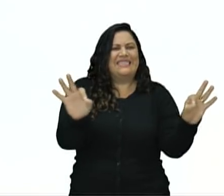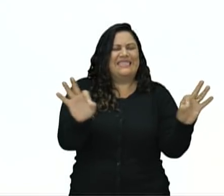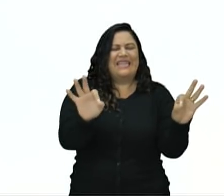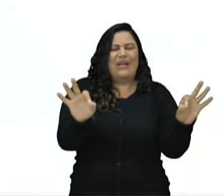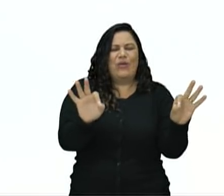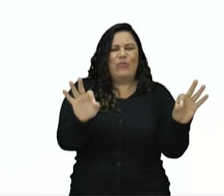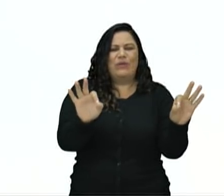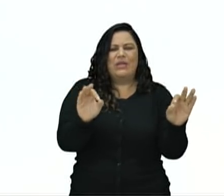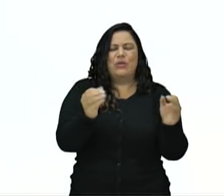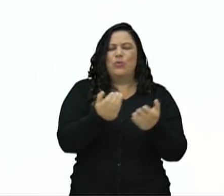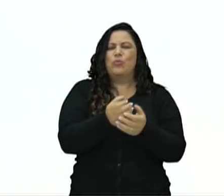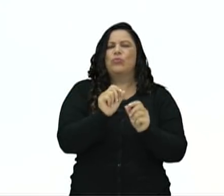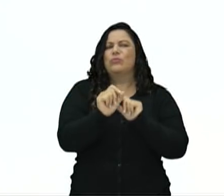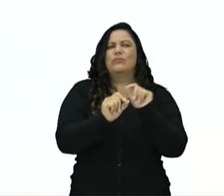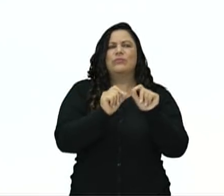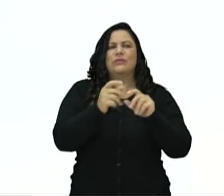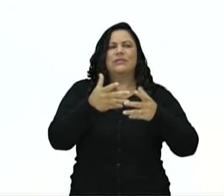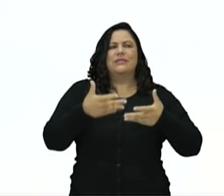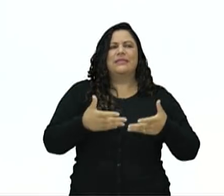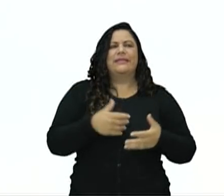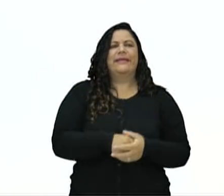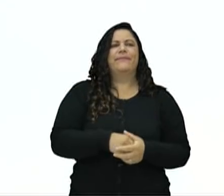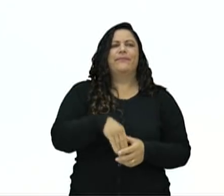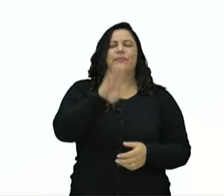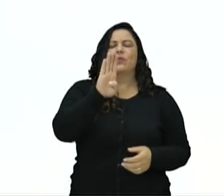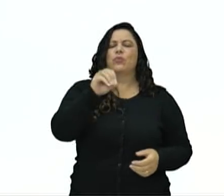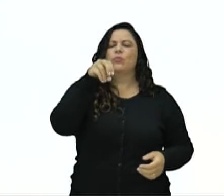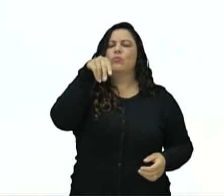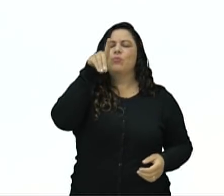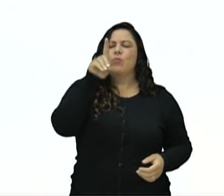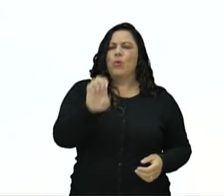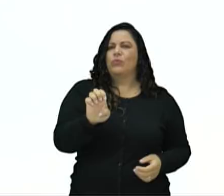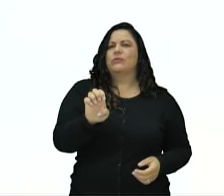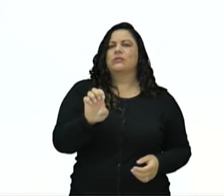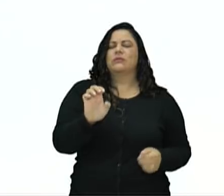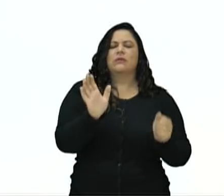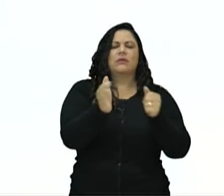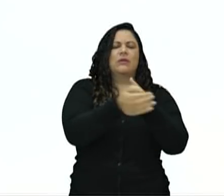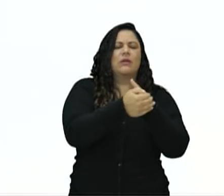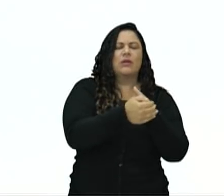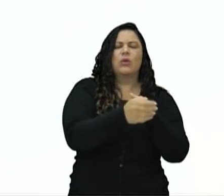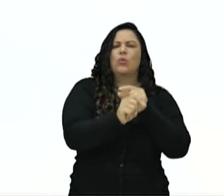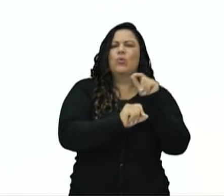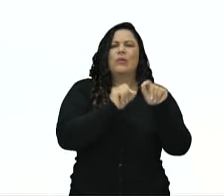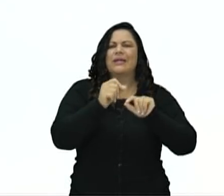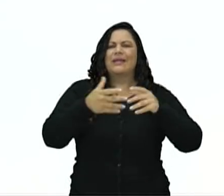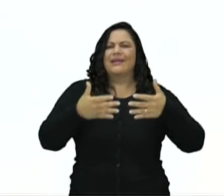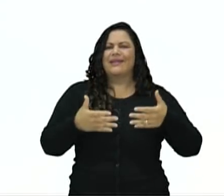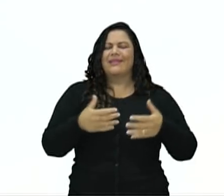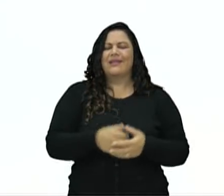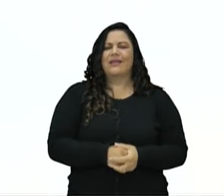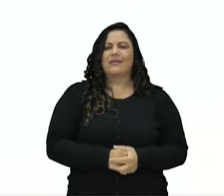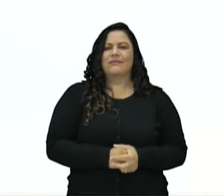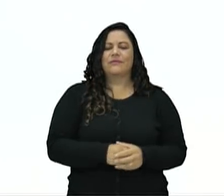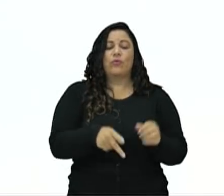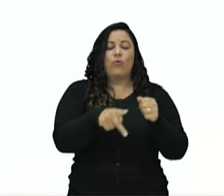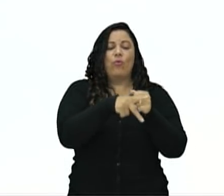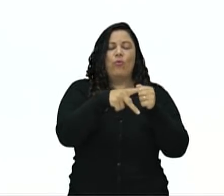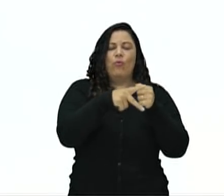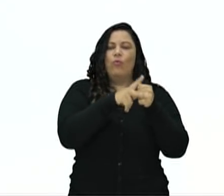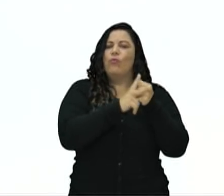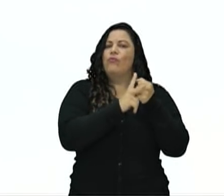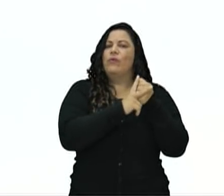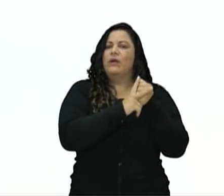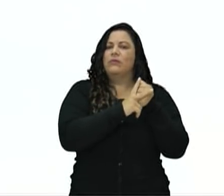nas aulas anteriores aí, né? A omissão foi do verbo haver, né? Então, se eu colocasse ali o verbo haver, ficaria na